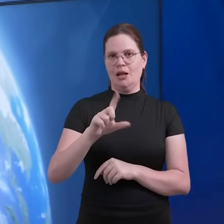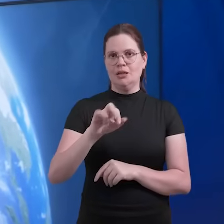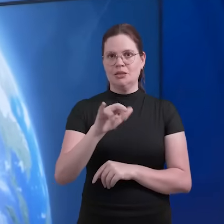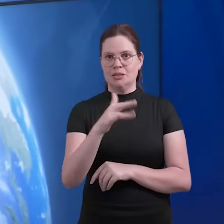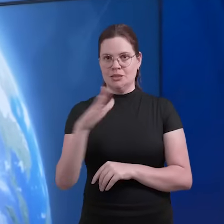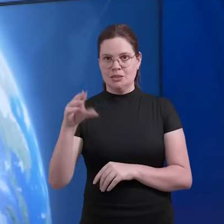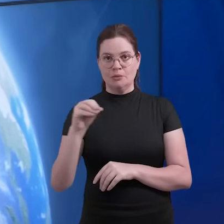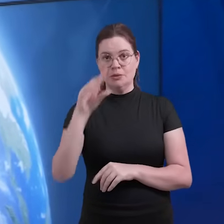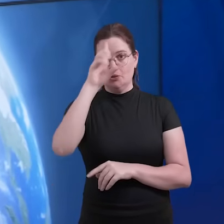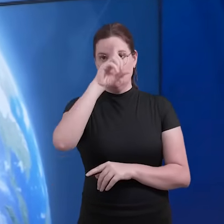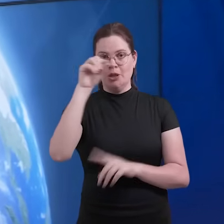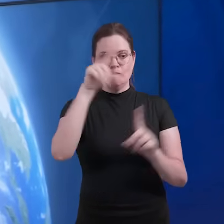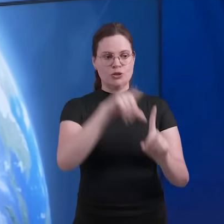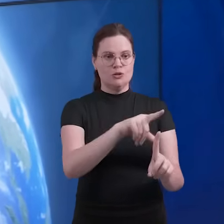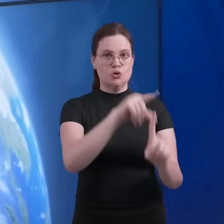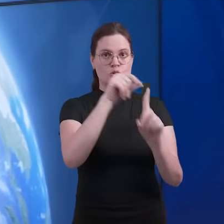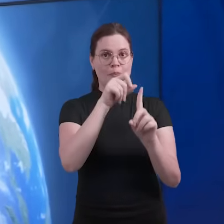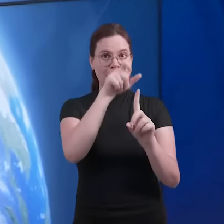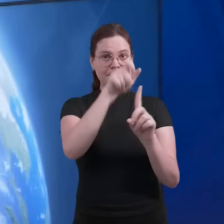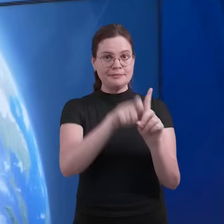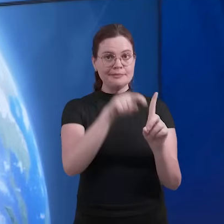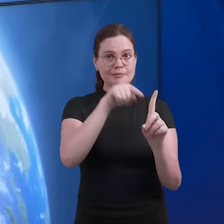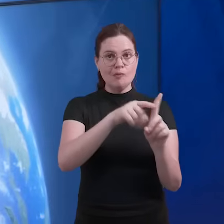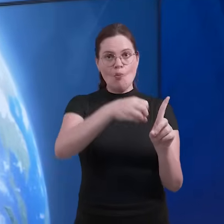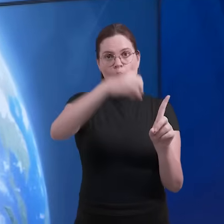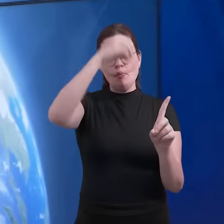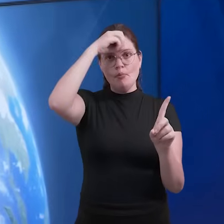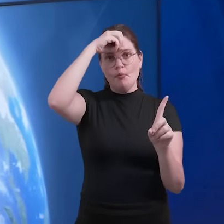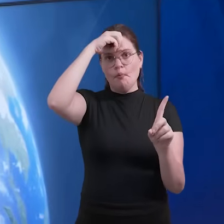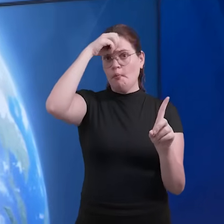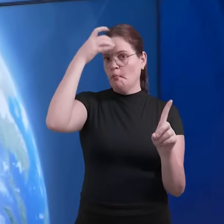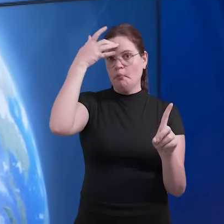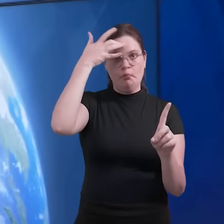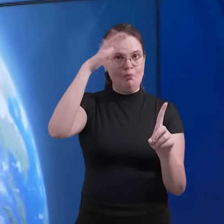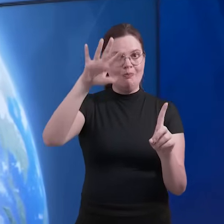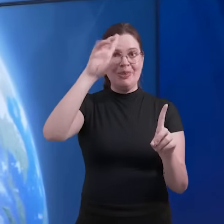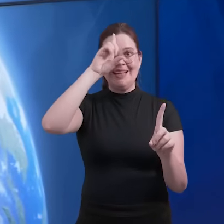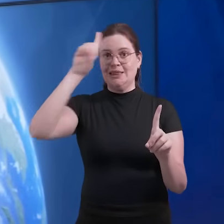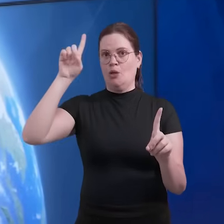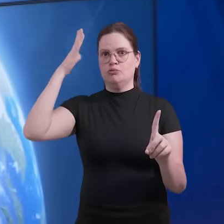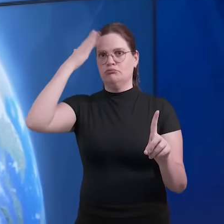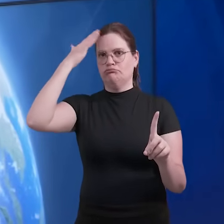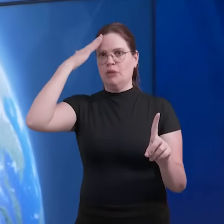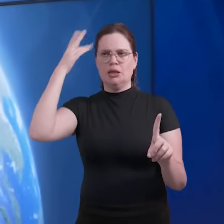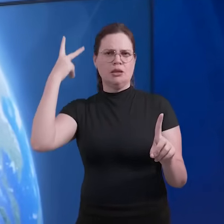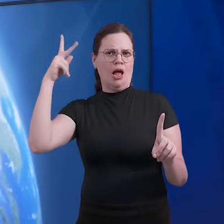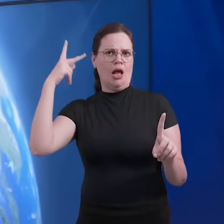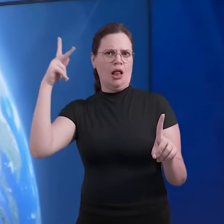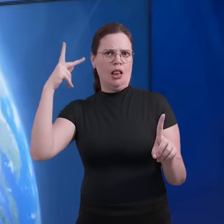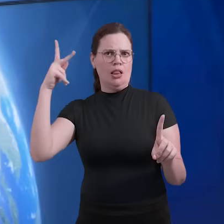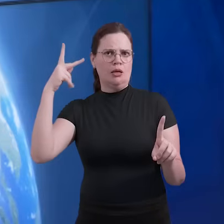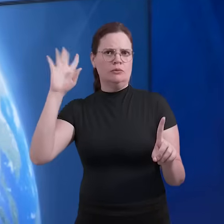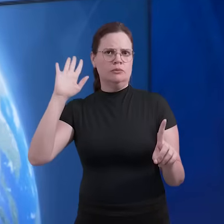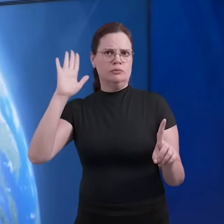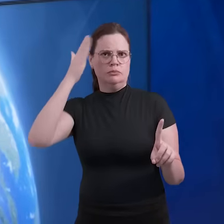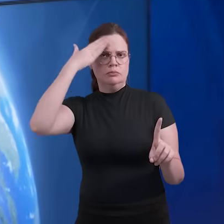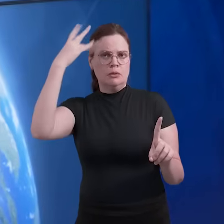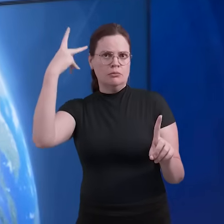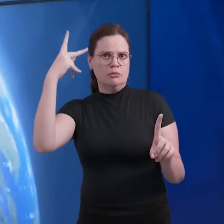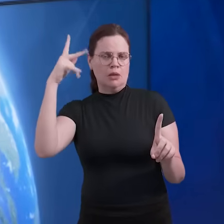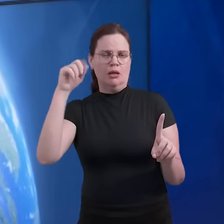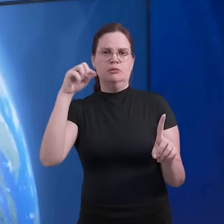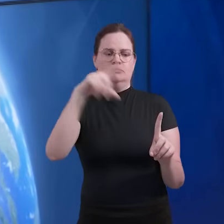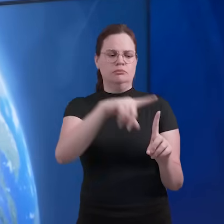Ele foi alcançado por uma eleição. E aí Deus elege o homem. Aí essa eleição aqui, ela é feita num